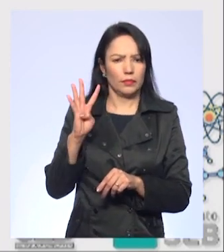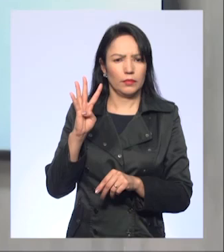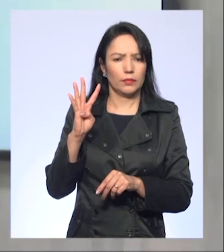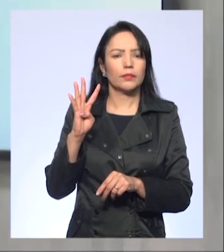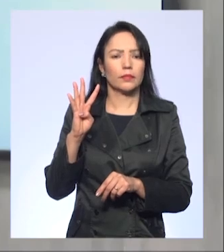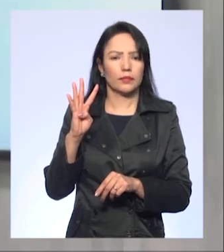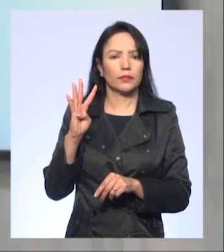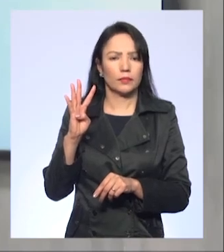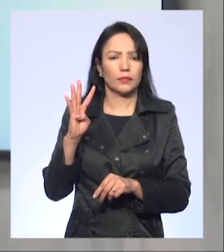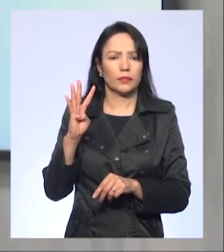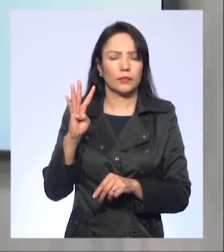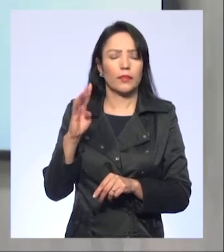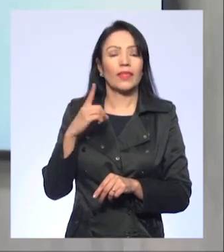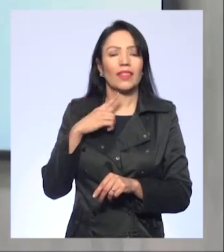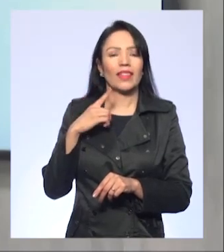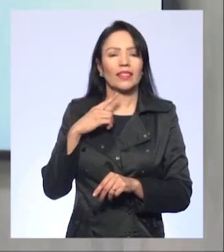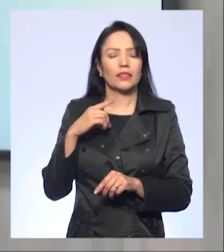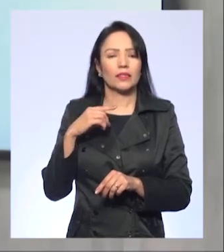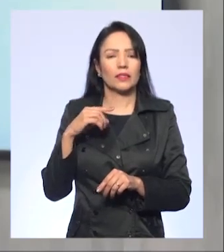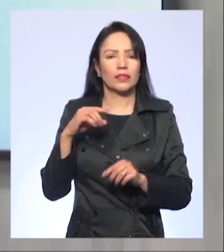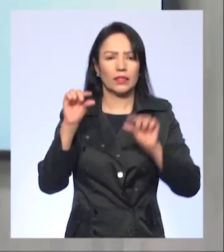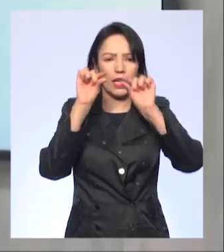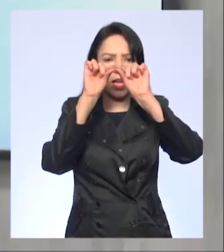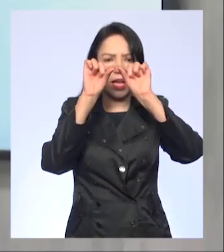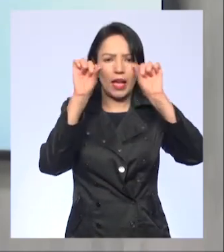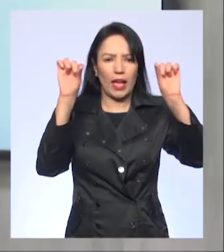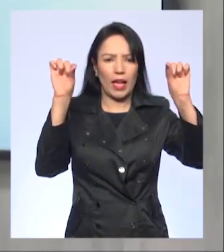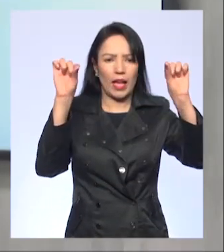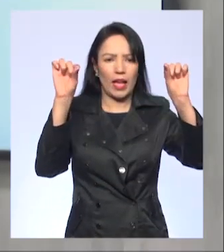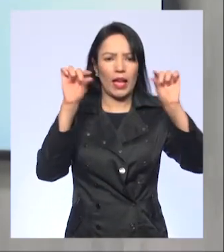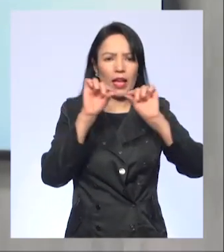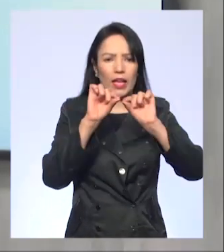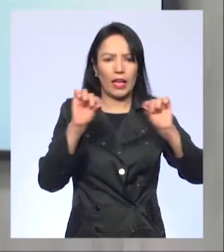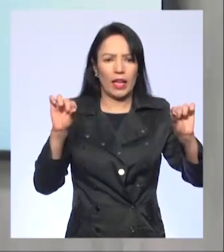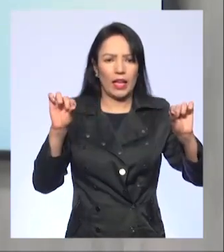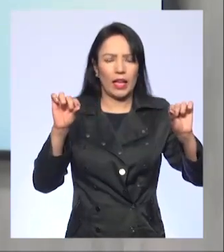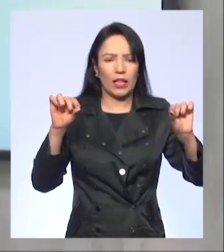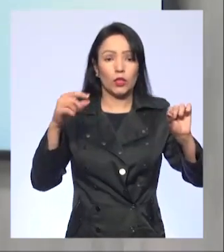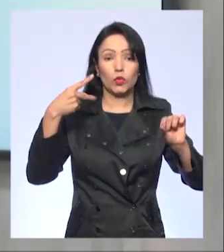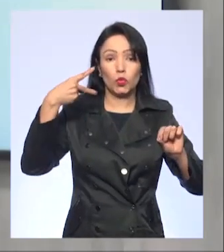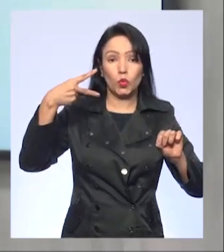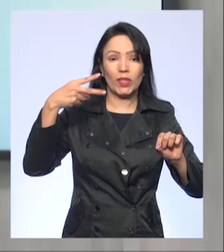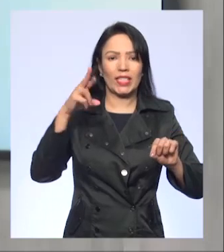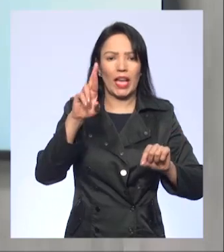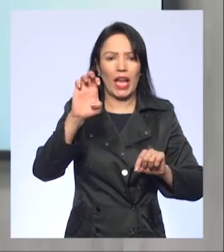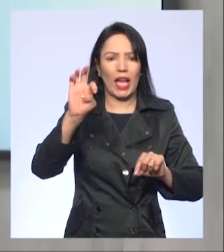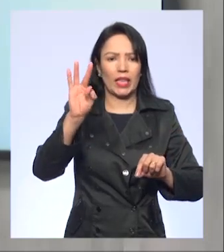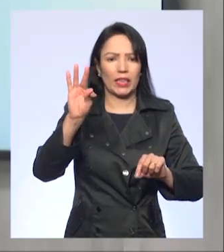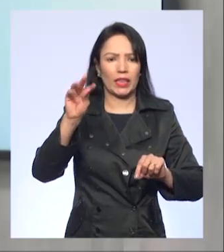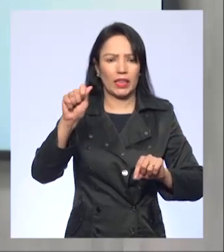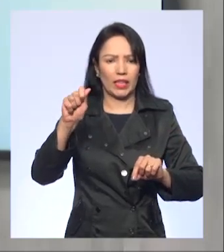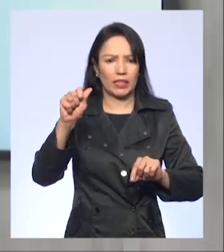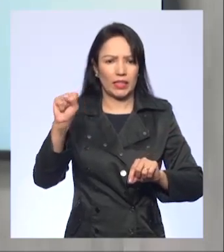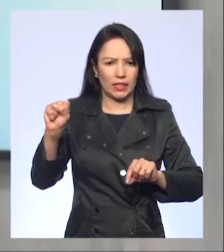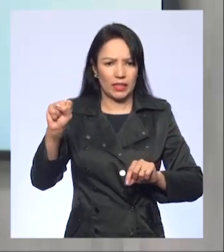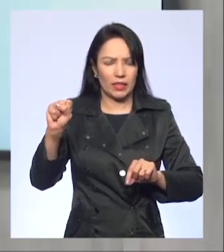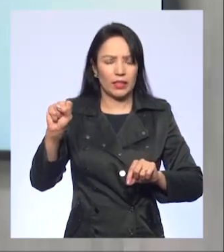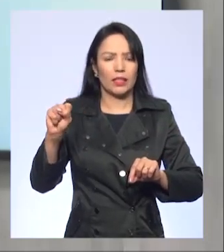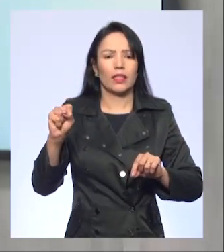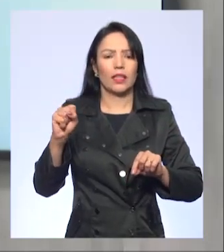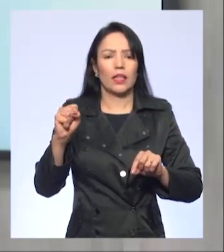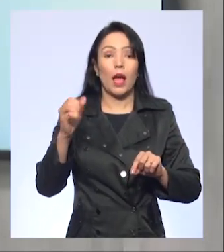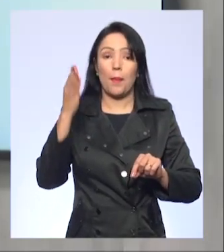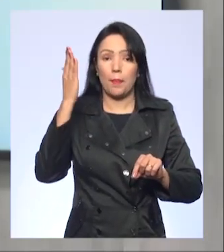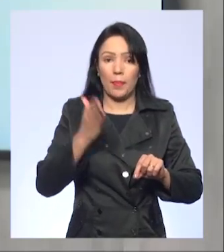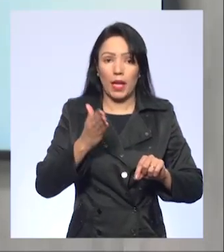pouquinho. Você tem retas paralelas cortadas por transversais. Mantenha calma, tá tranquilo. Retas paralelas de